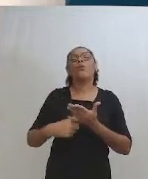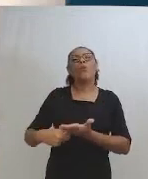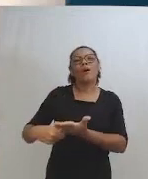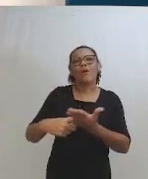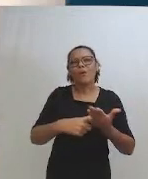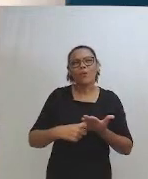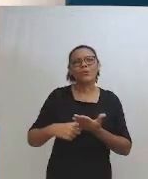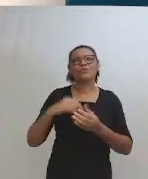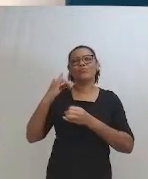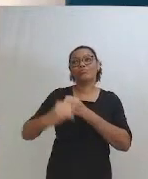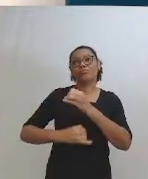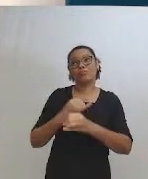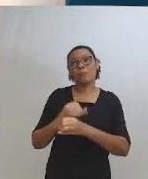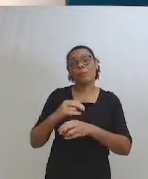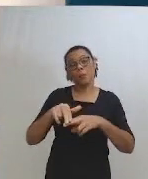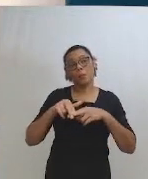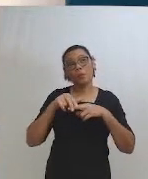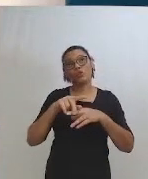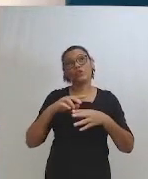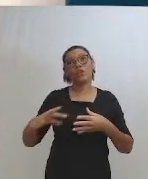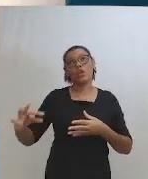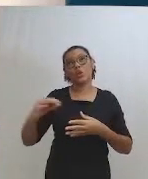conta disso, em todos esses cinco...